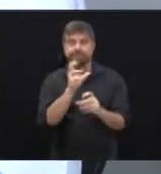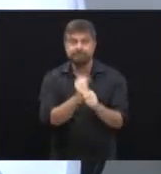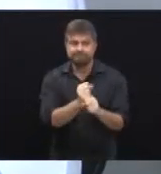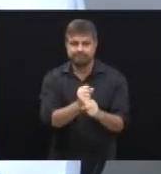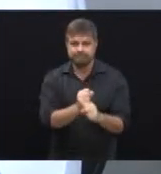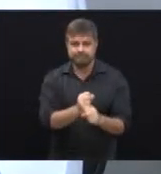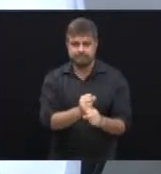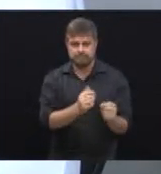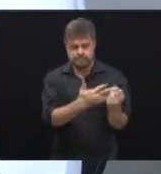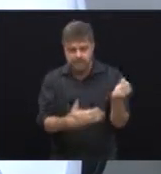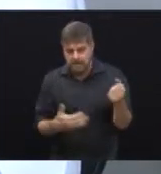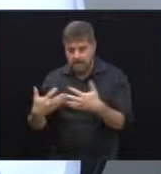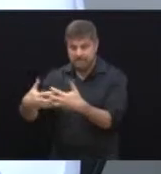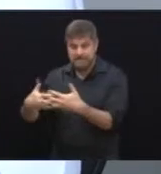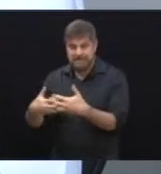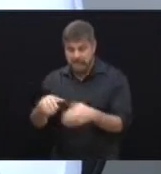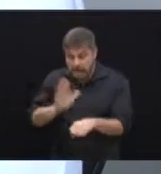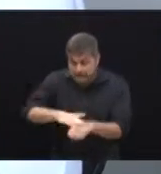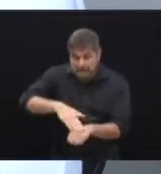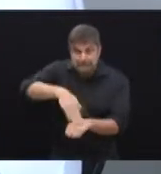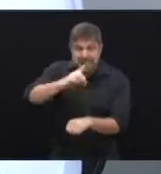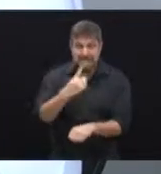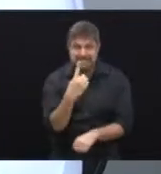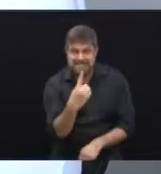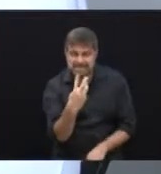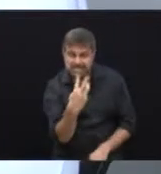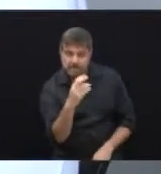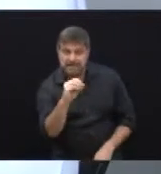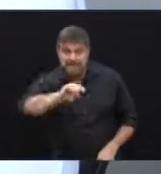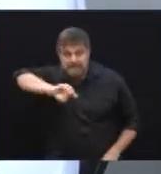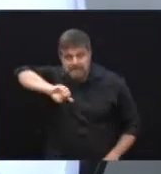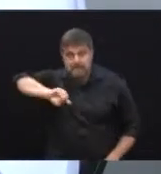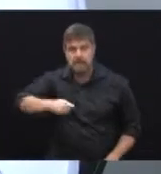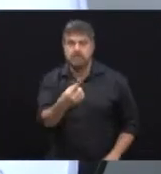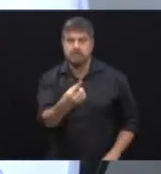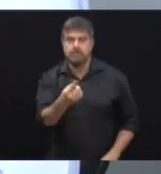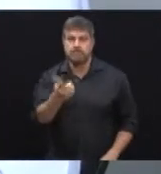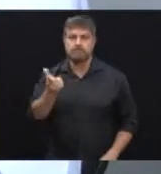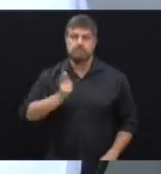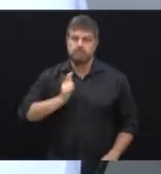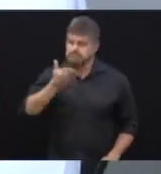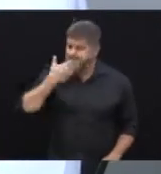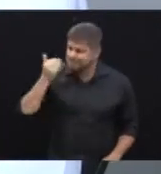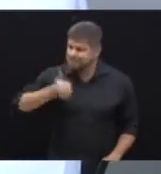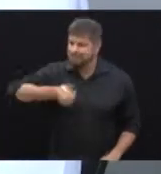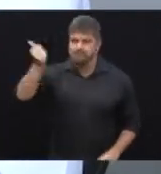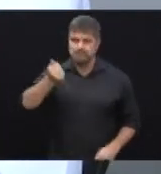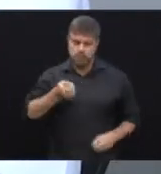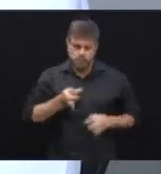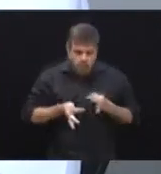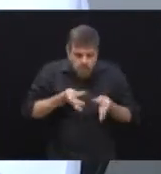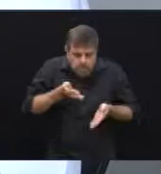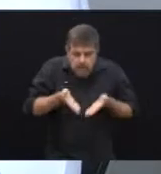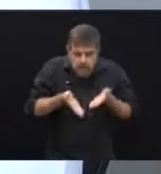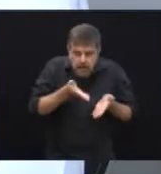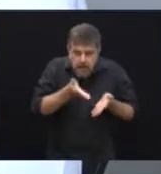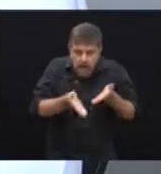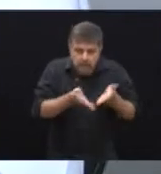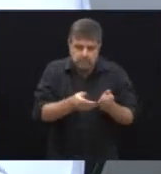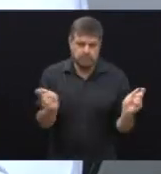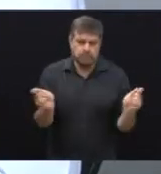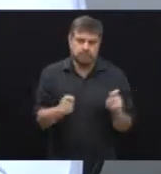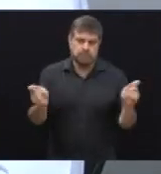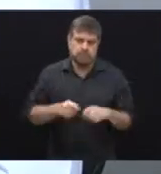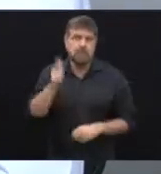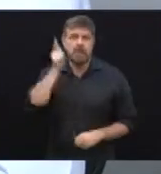de pessoas que fazem diálise passa de 130 mil. Então, assim, melhorou demais o tratamento, eles têm